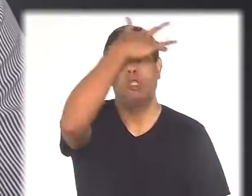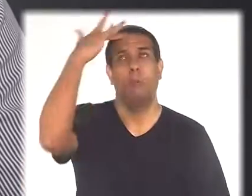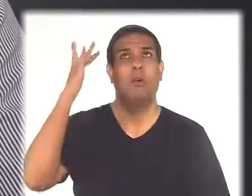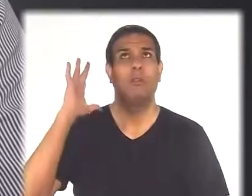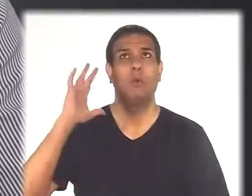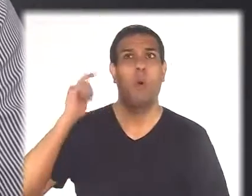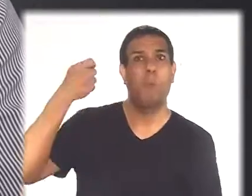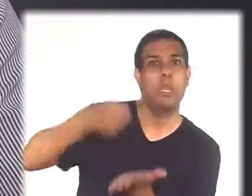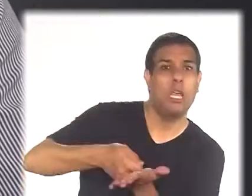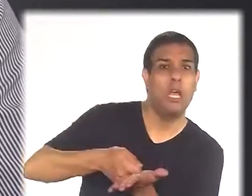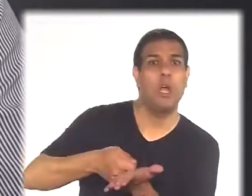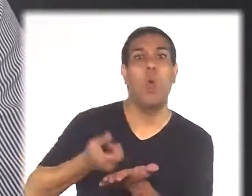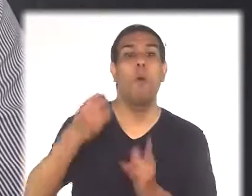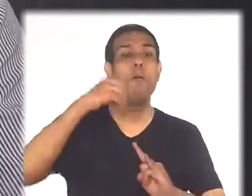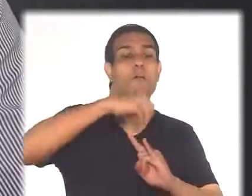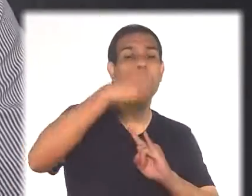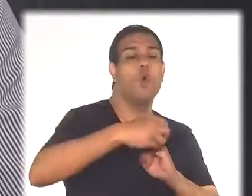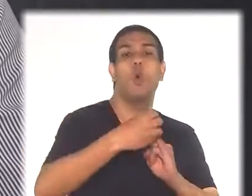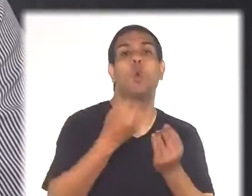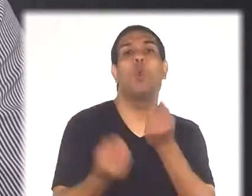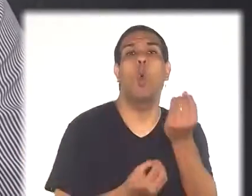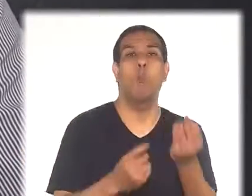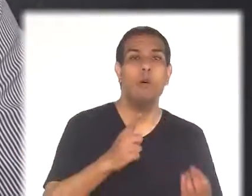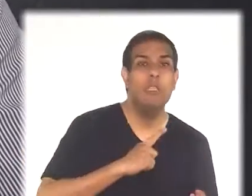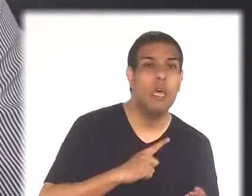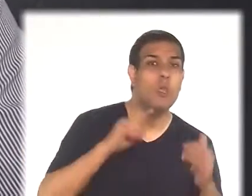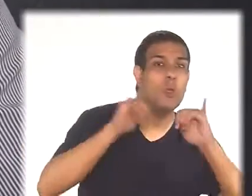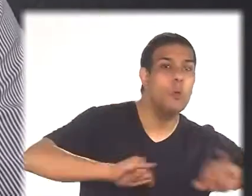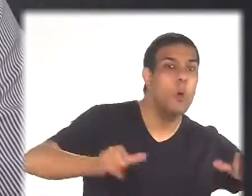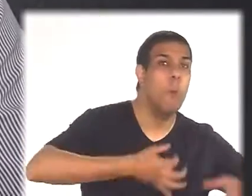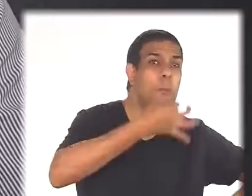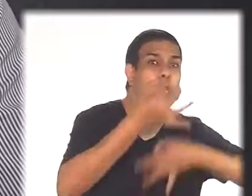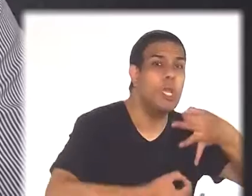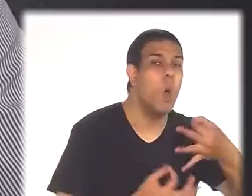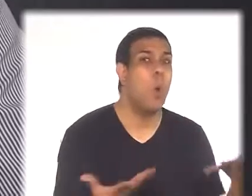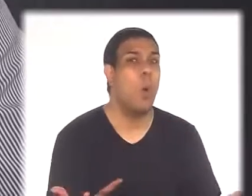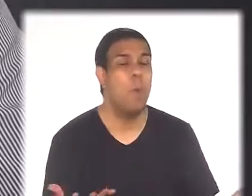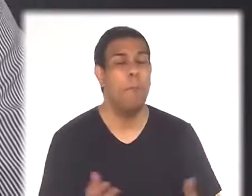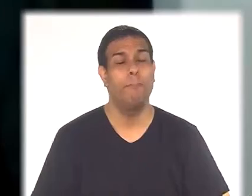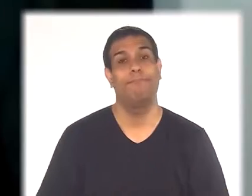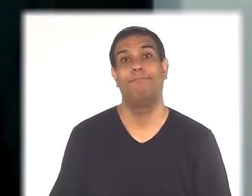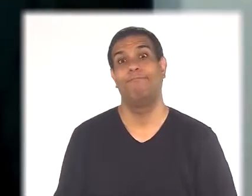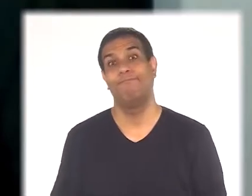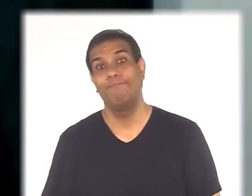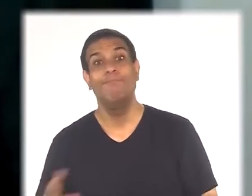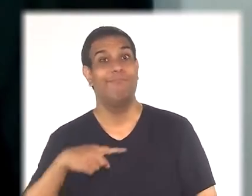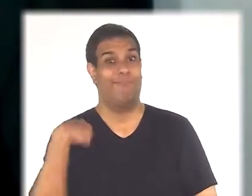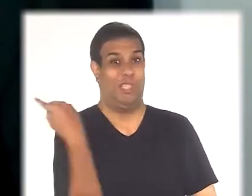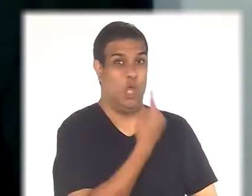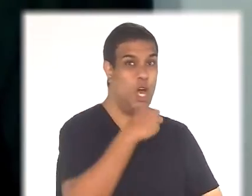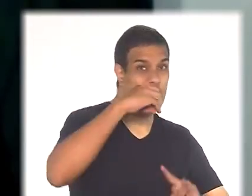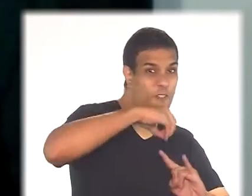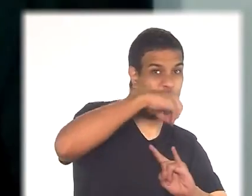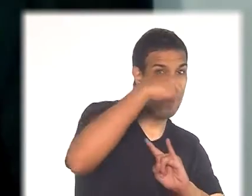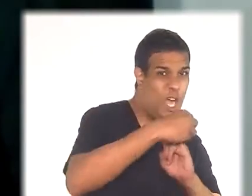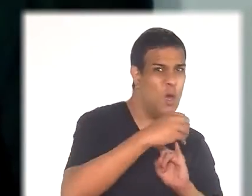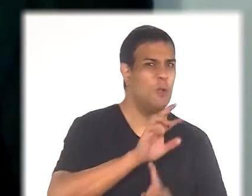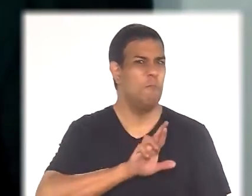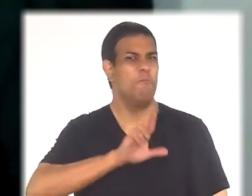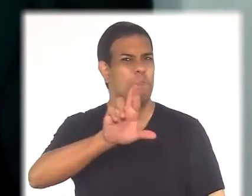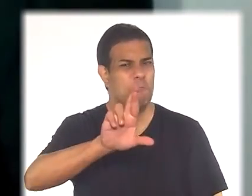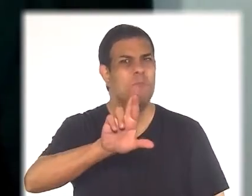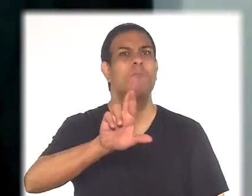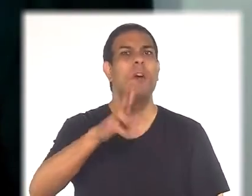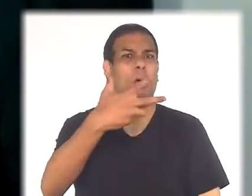cada pessoa? Qual é a posição da Fiocruz em relação a isso? Tem uma posição ou não? Então, nós